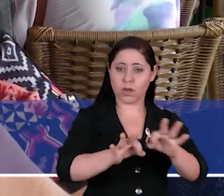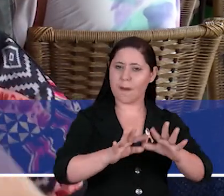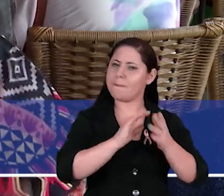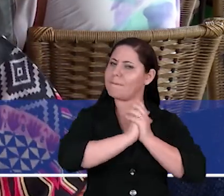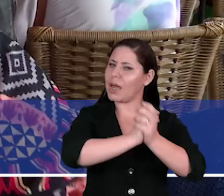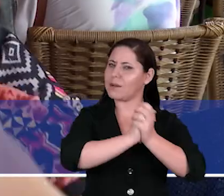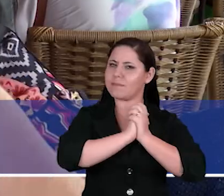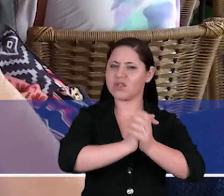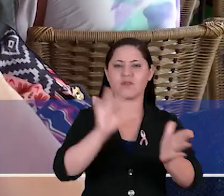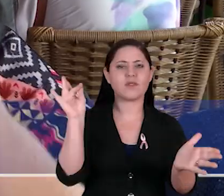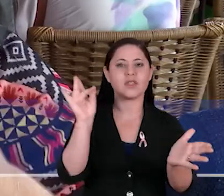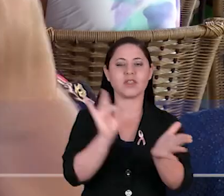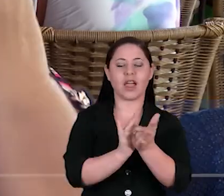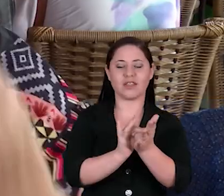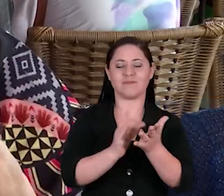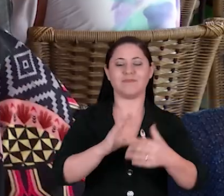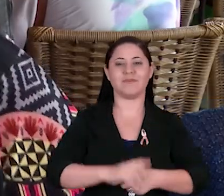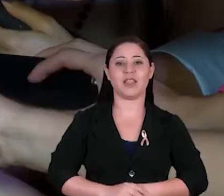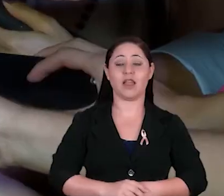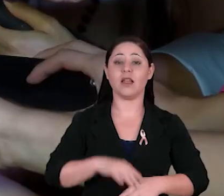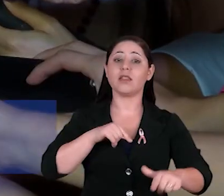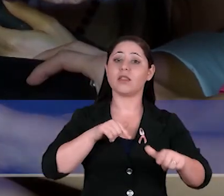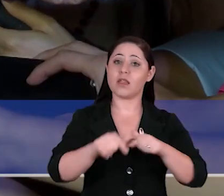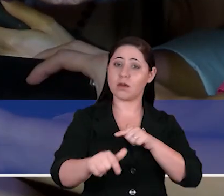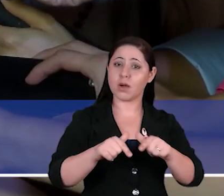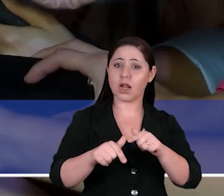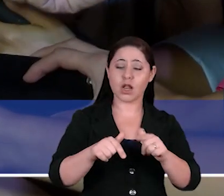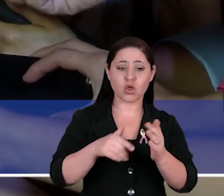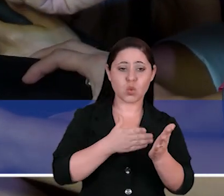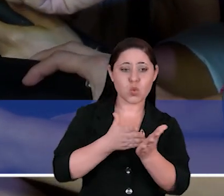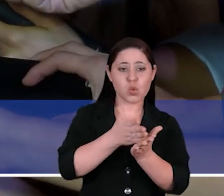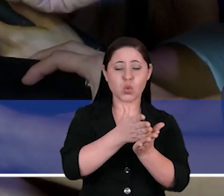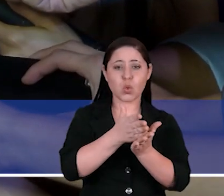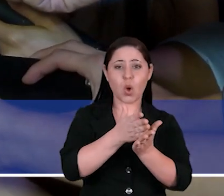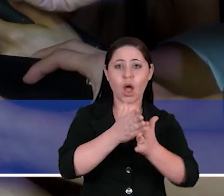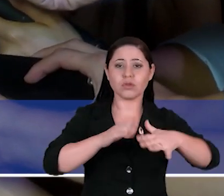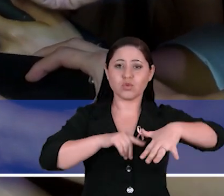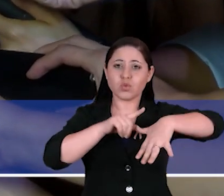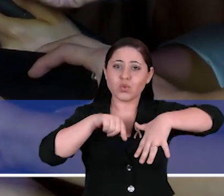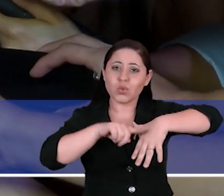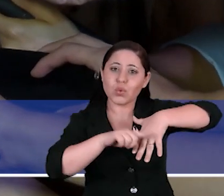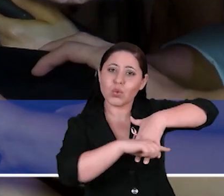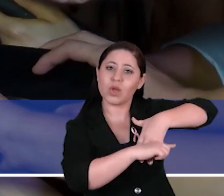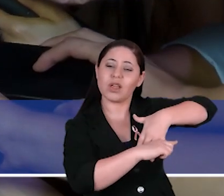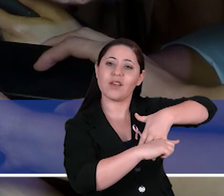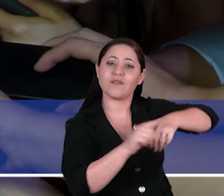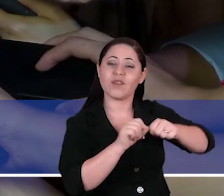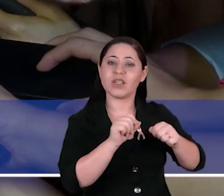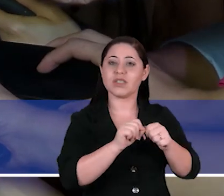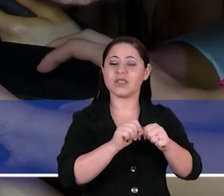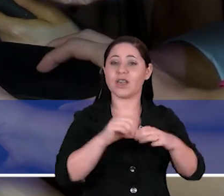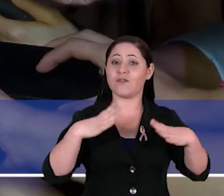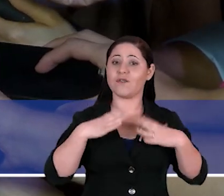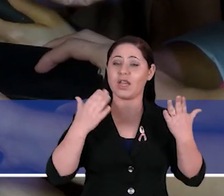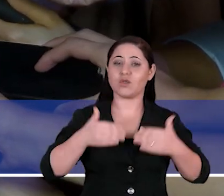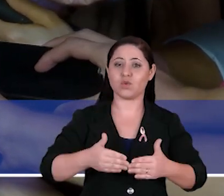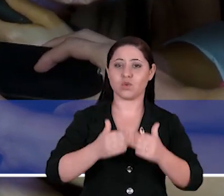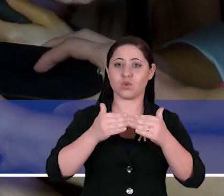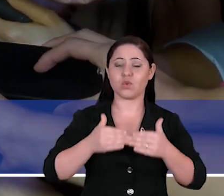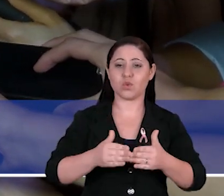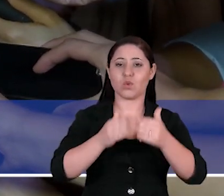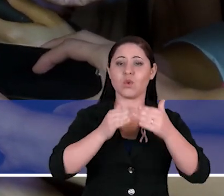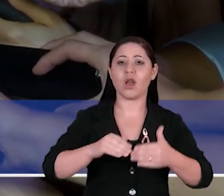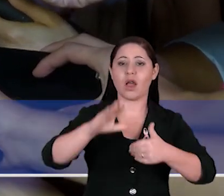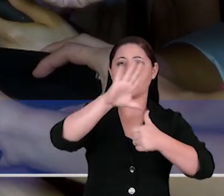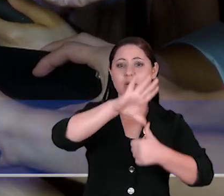parabéns mesmo, o Festival América do Sul é show. A gente está trabalhando uma rota de integração bioceânica, fazendo um festival em Corumbá,